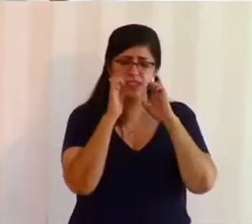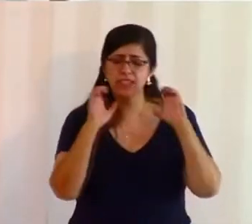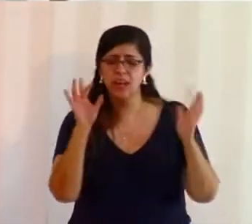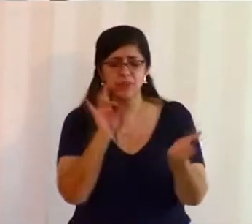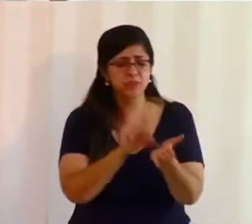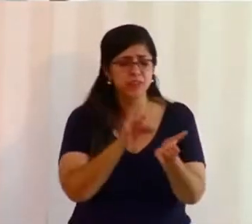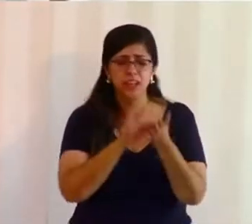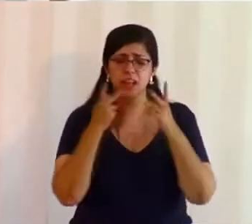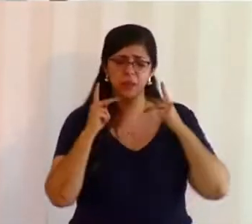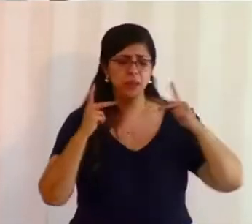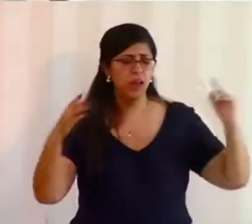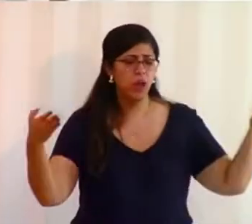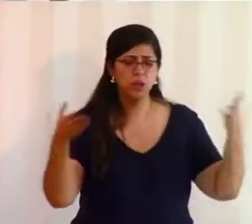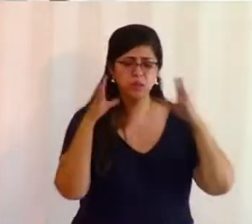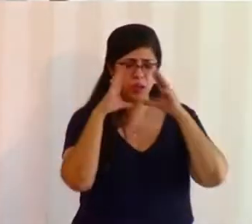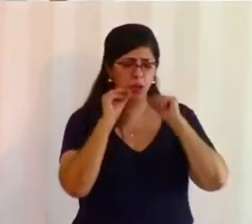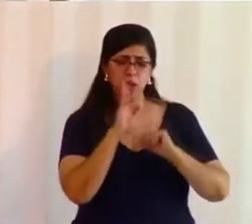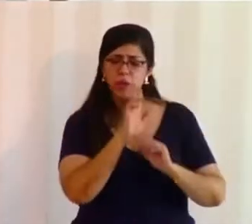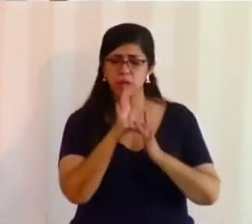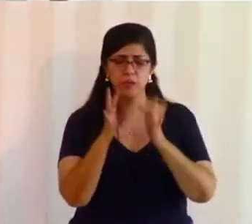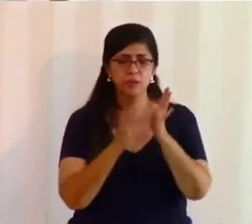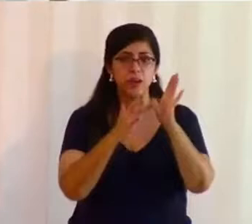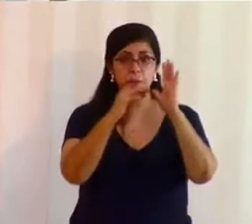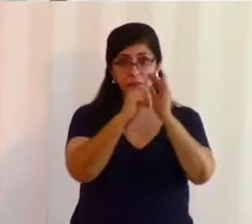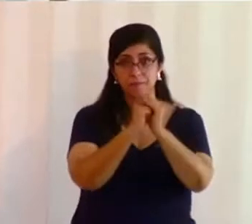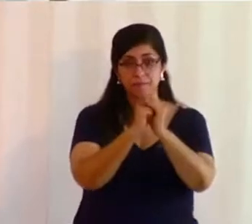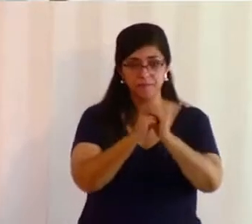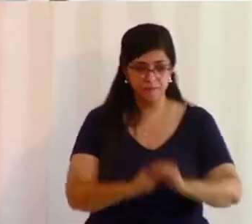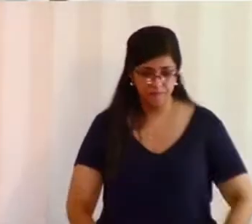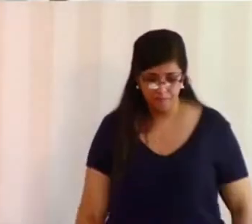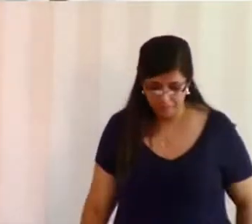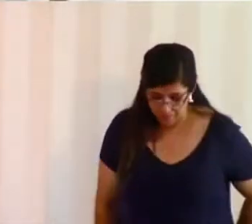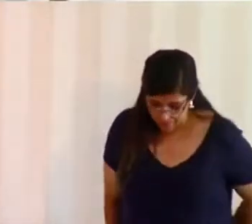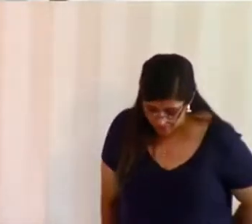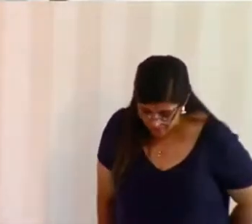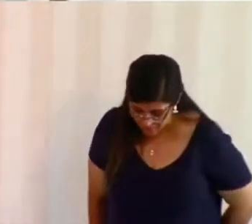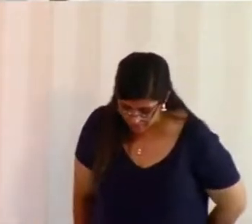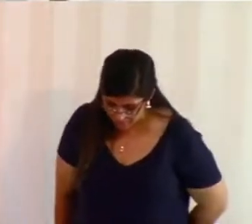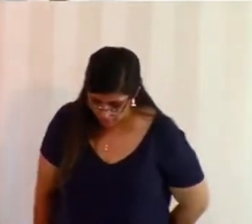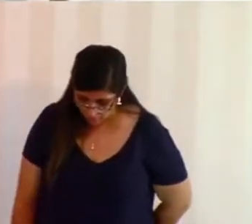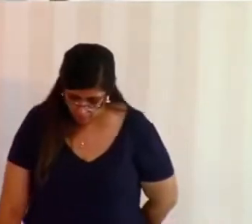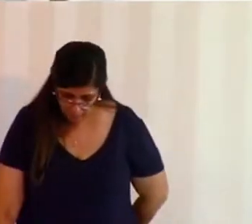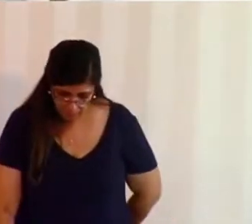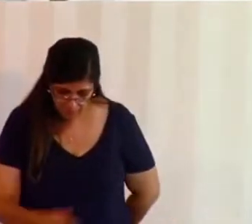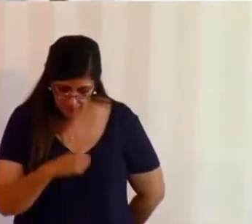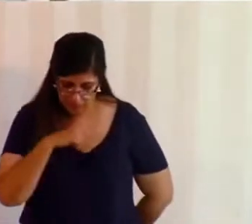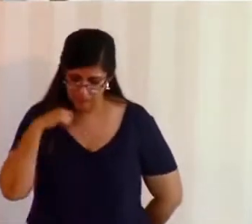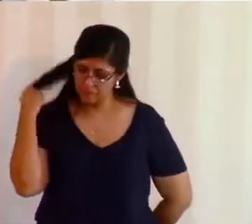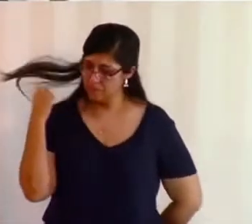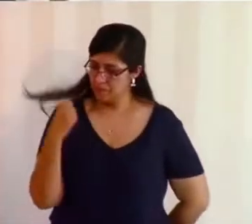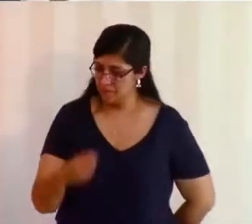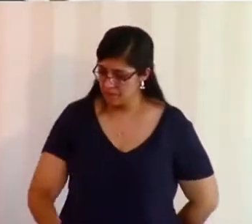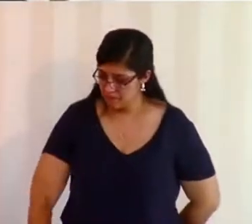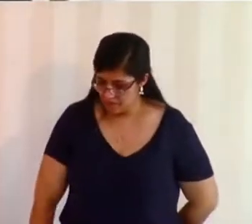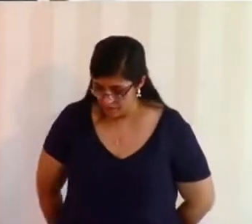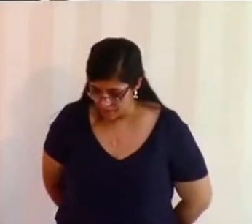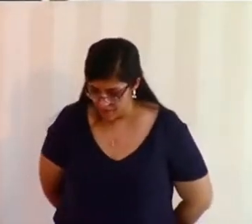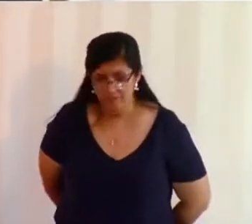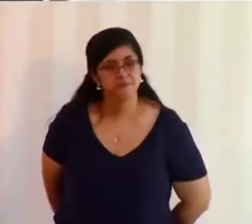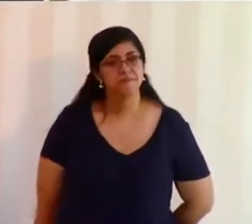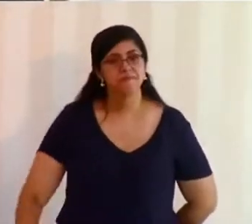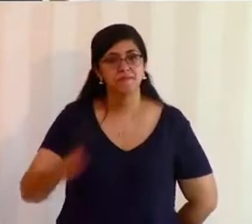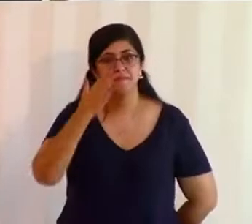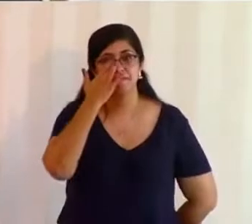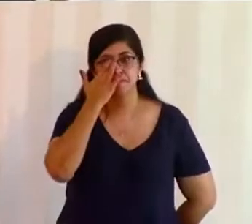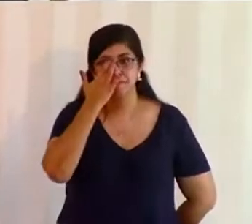mais uma vez nessa noite. Nós oramos em nome de Jesus. Amém. Eu quero iniciar me dirigindo às nossas queridas crianças. Eu